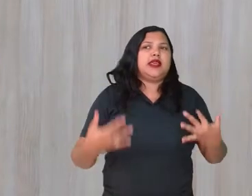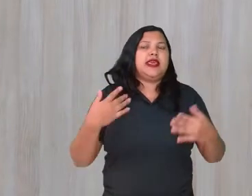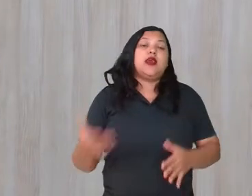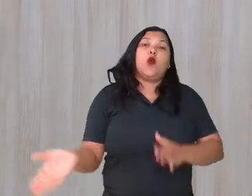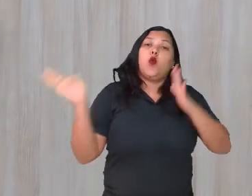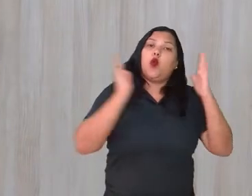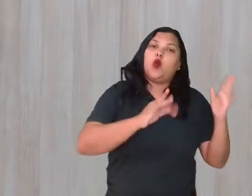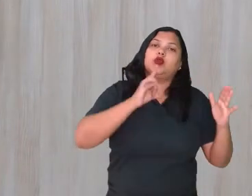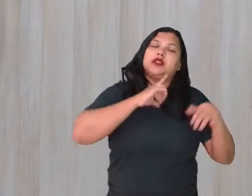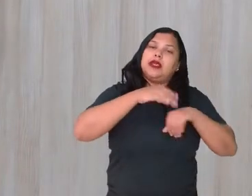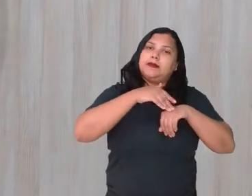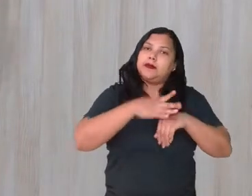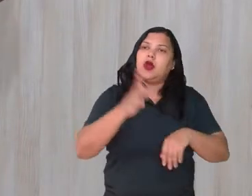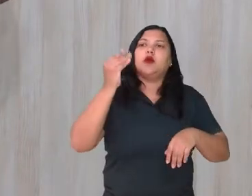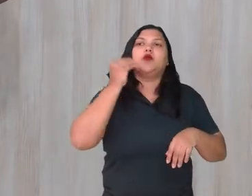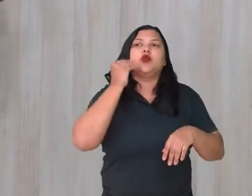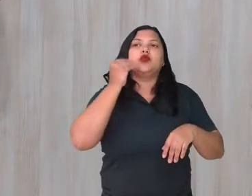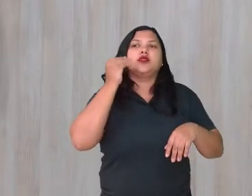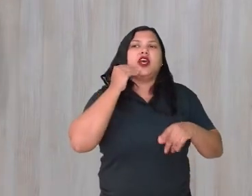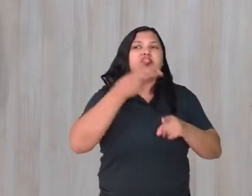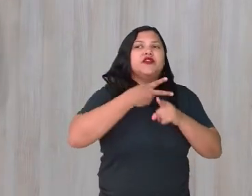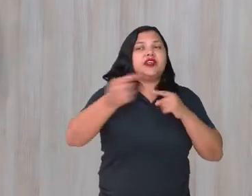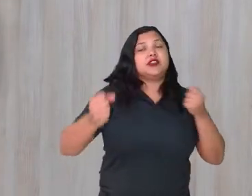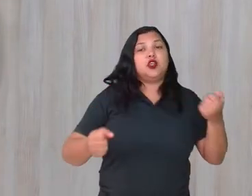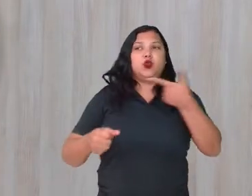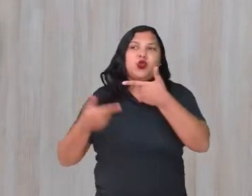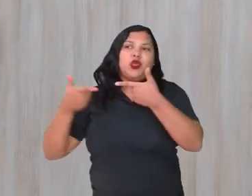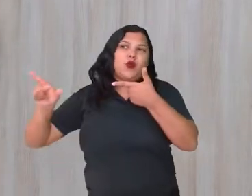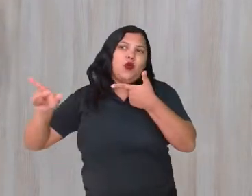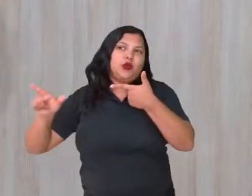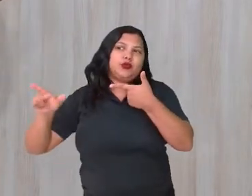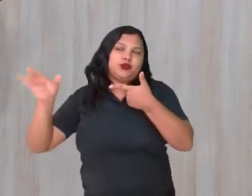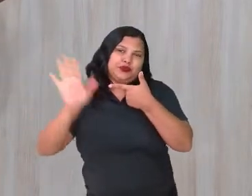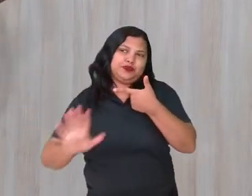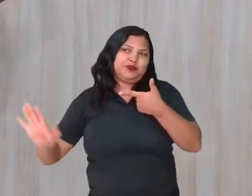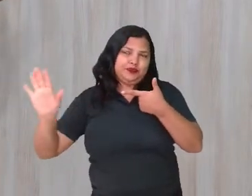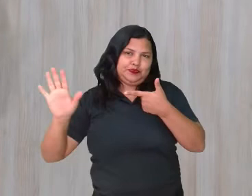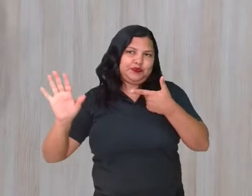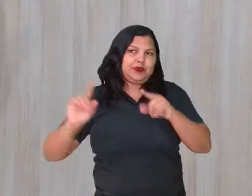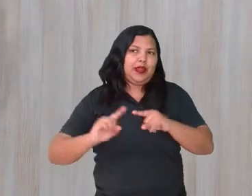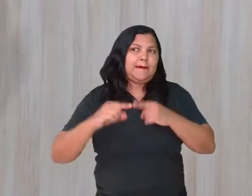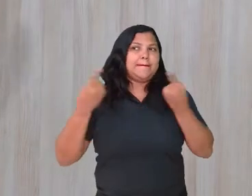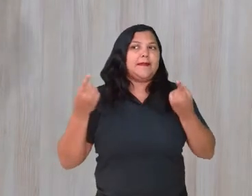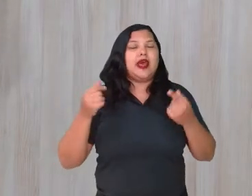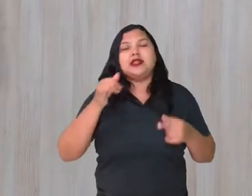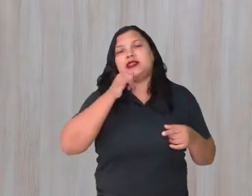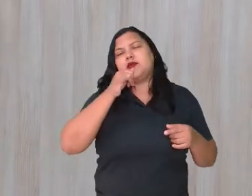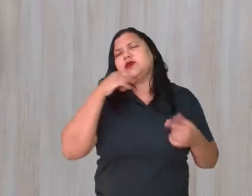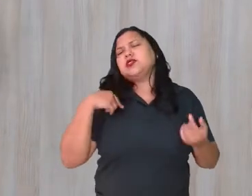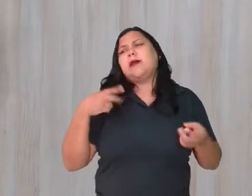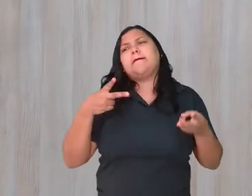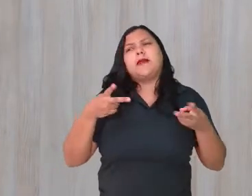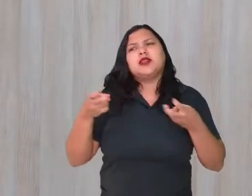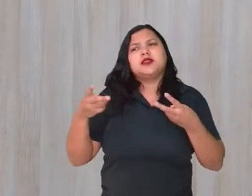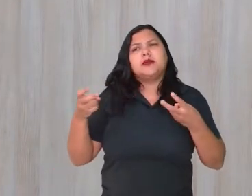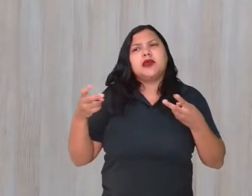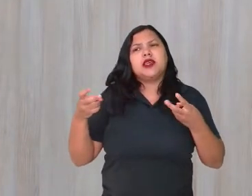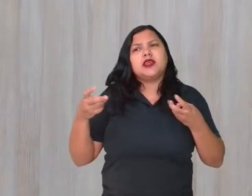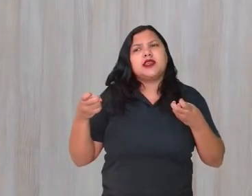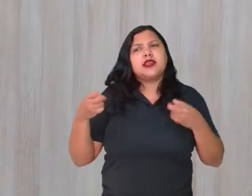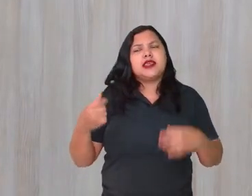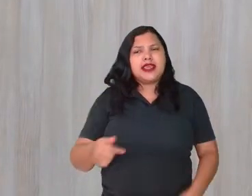daqui tem mais chance de vencer do que esse daqui, né? Mas se a gente começasse a observar aqui de que